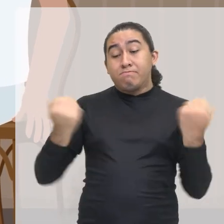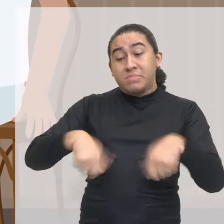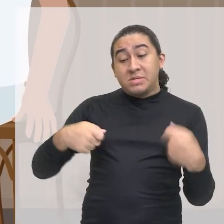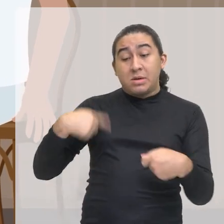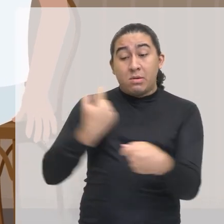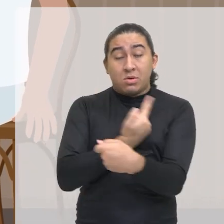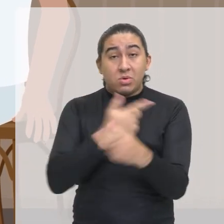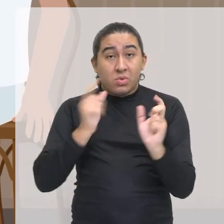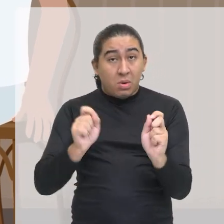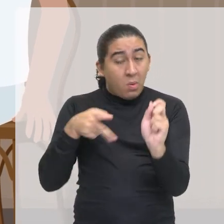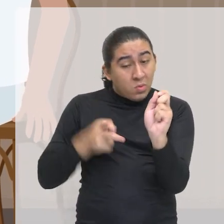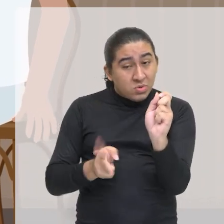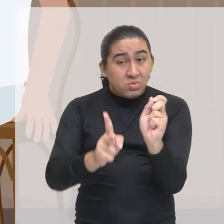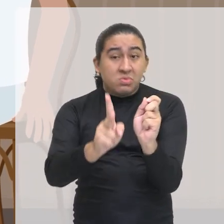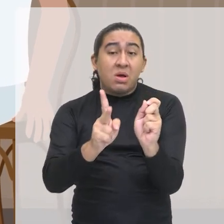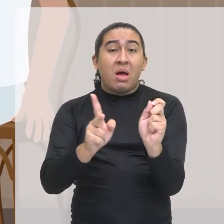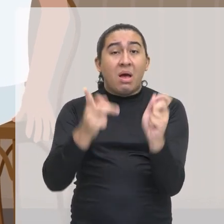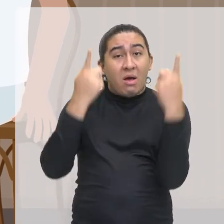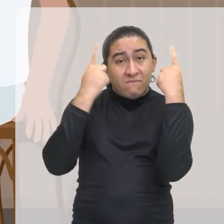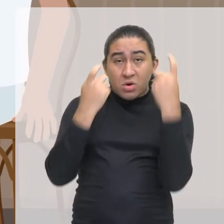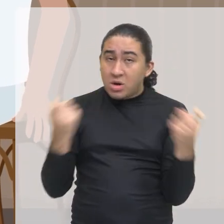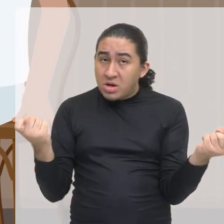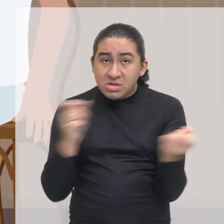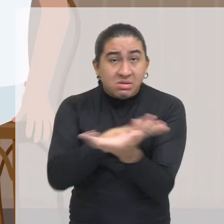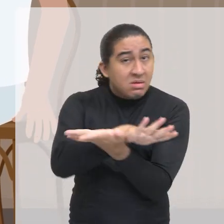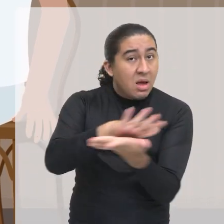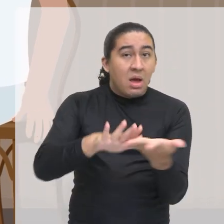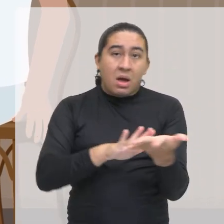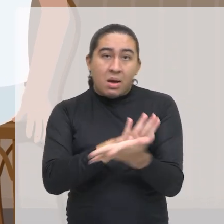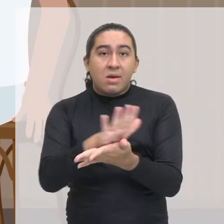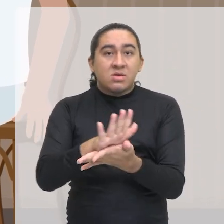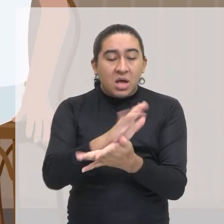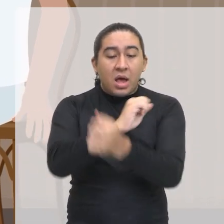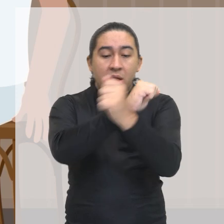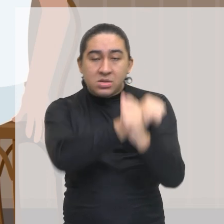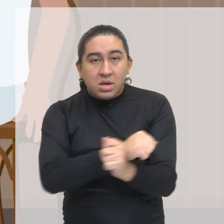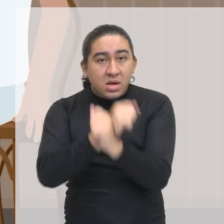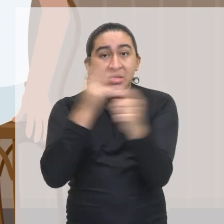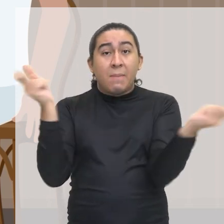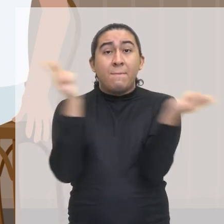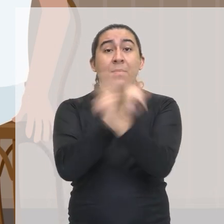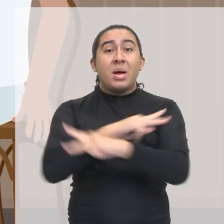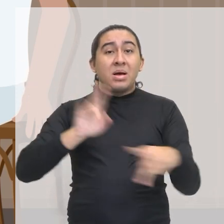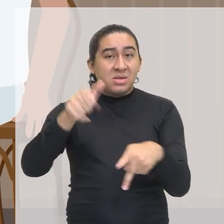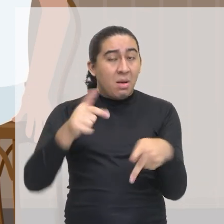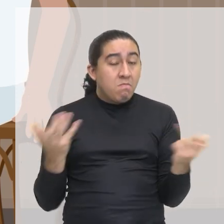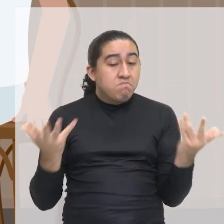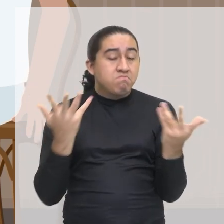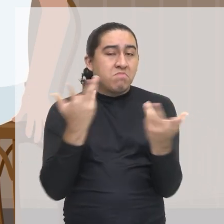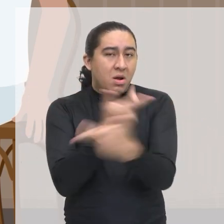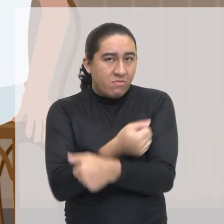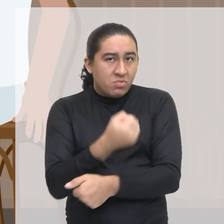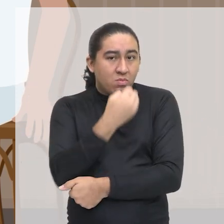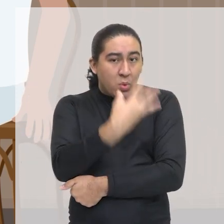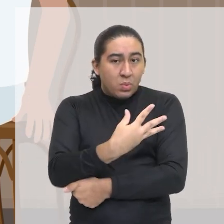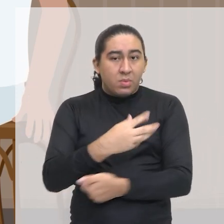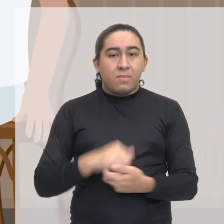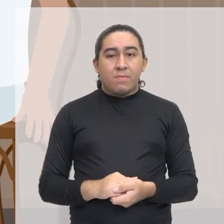Nehru, precisamos continuar com a não violência. A resistência pacífica é o nosso maior aliado.